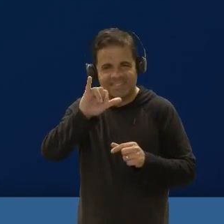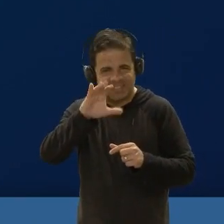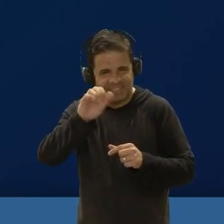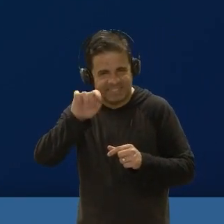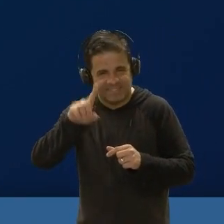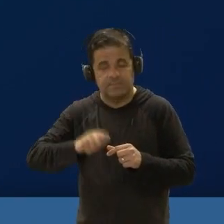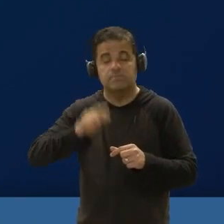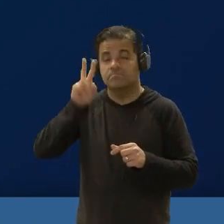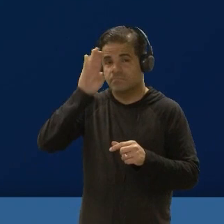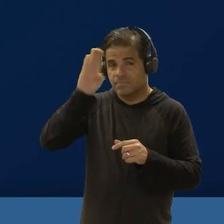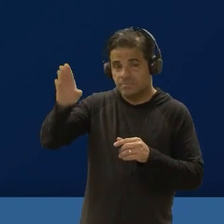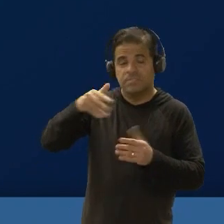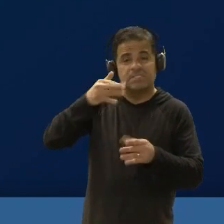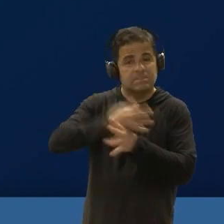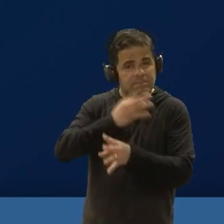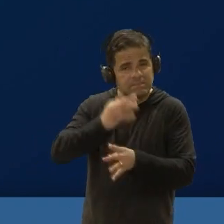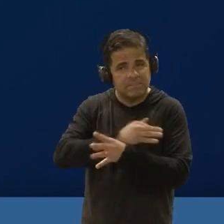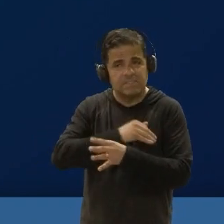principalmente a resistência insulínica.